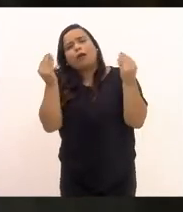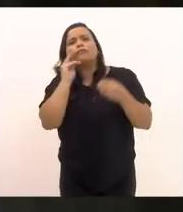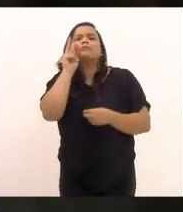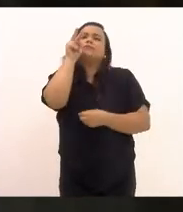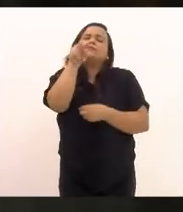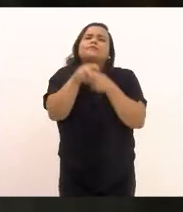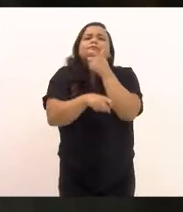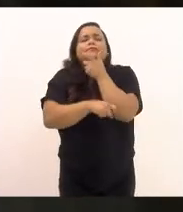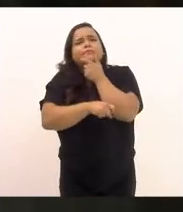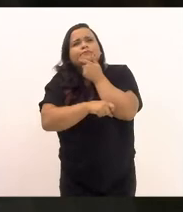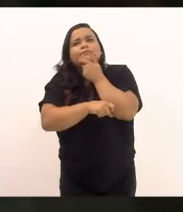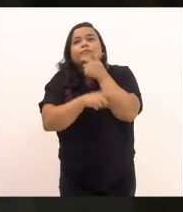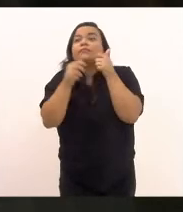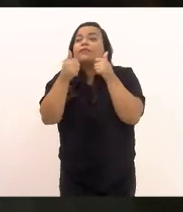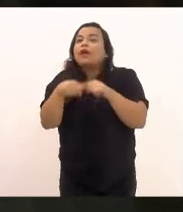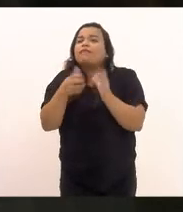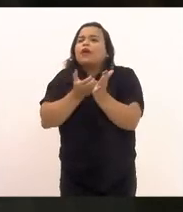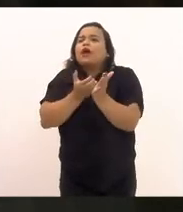estava iniciando